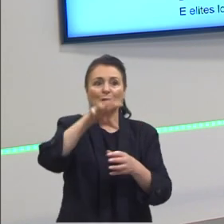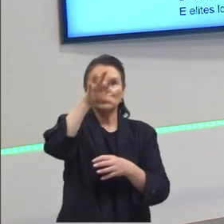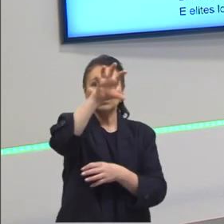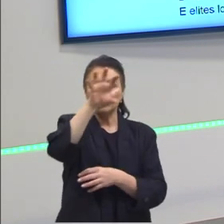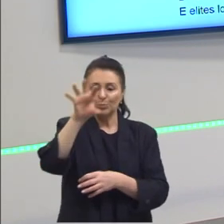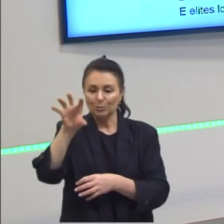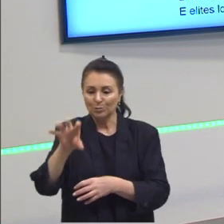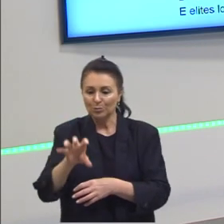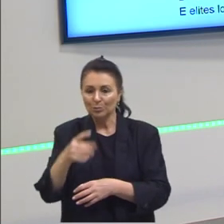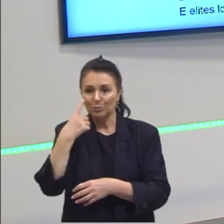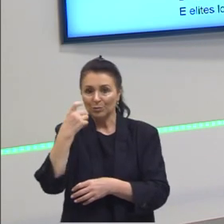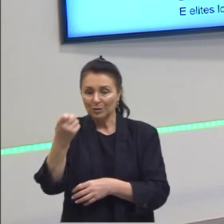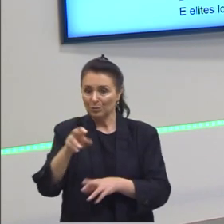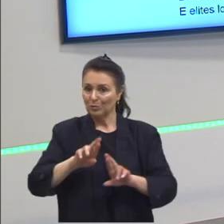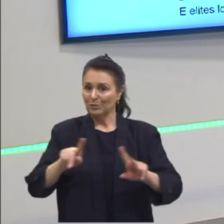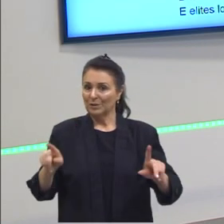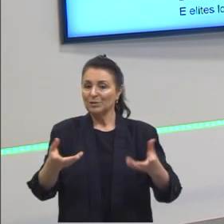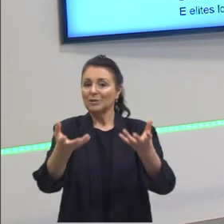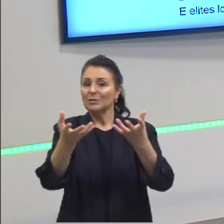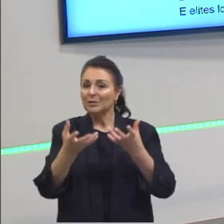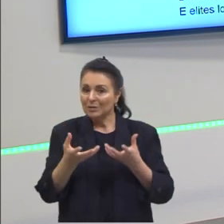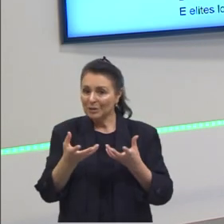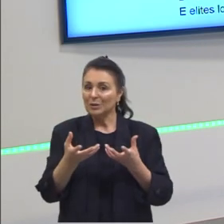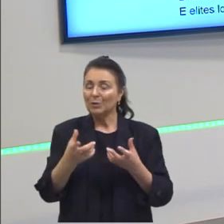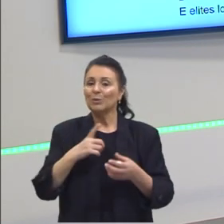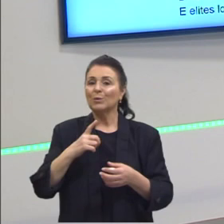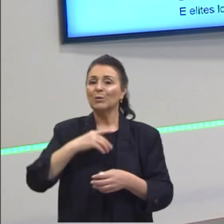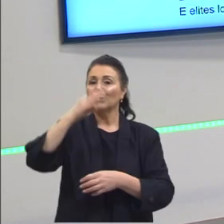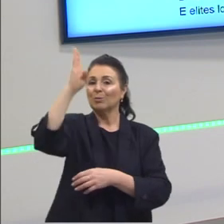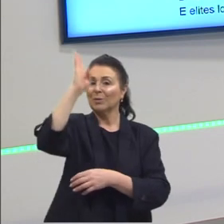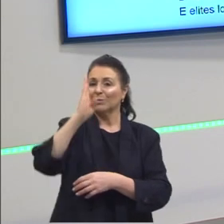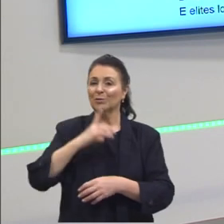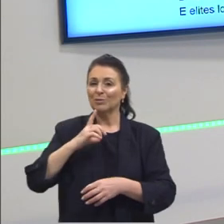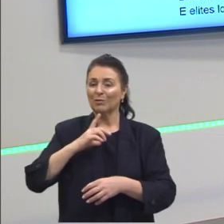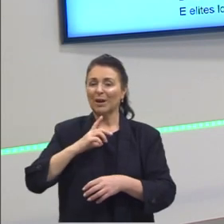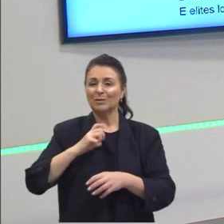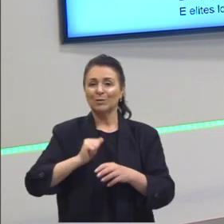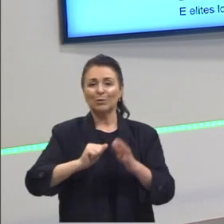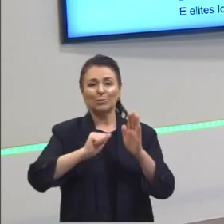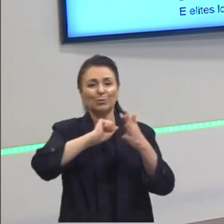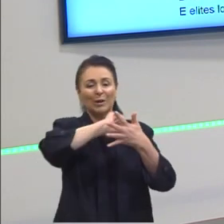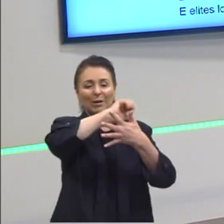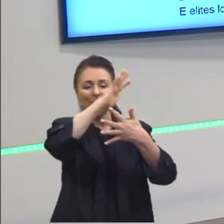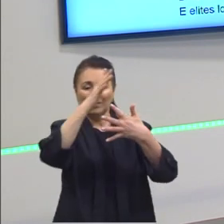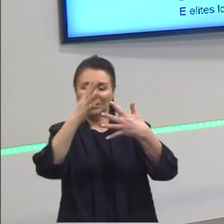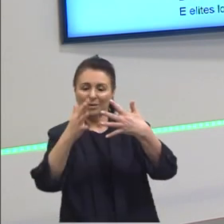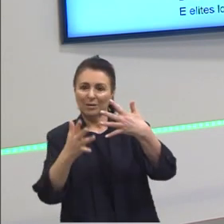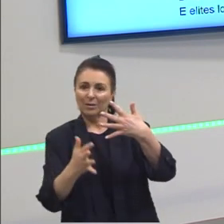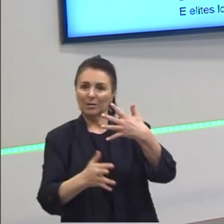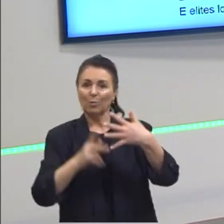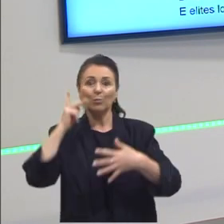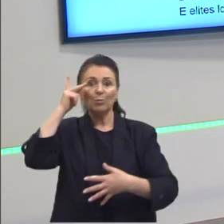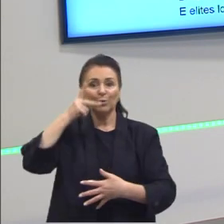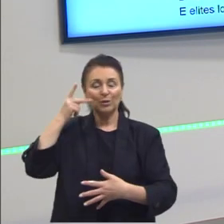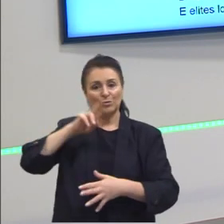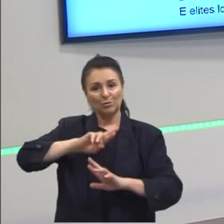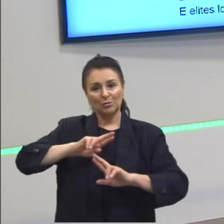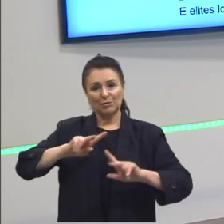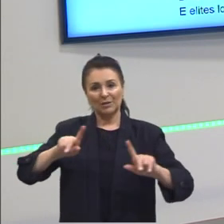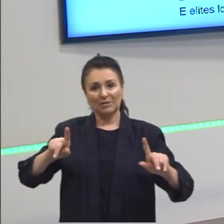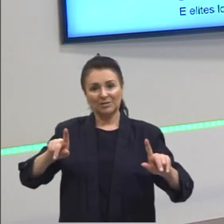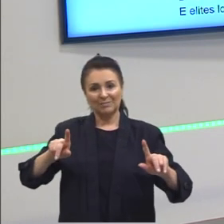diferentes e tirei inclusive que o Brasil tivesse uma configuração política diferente né E essa